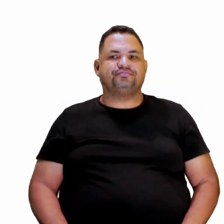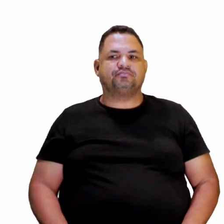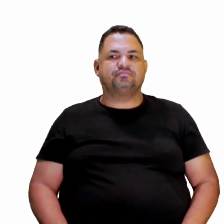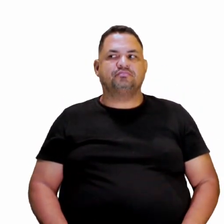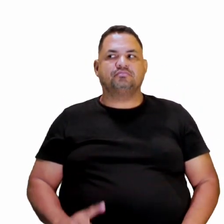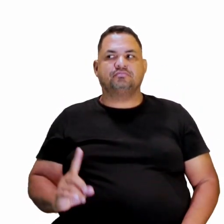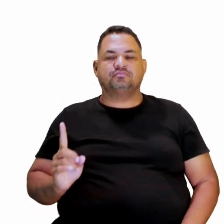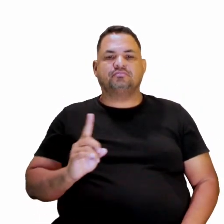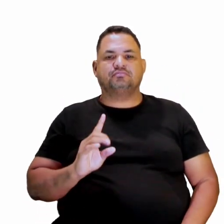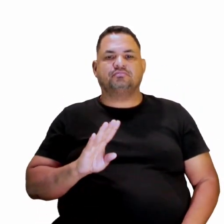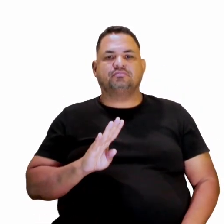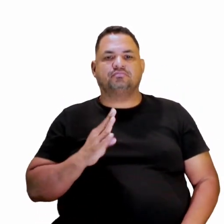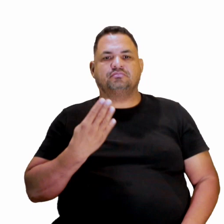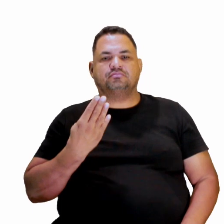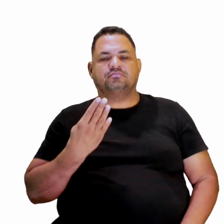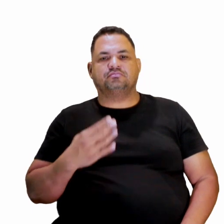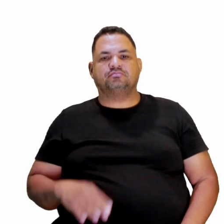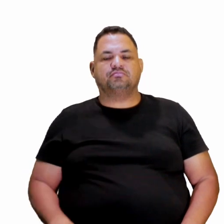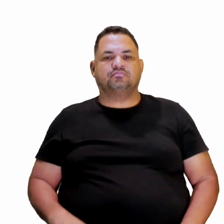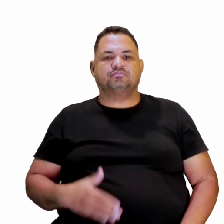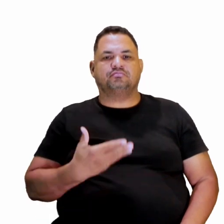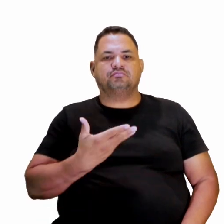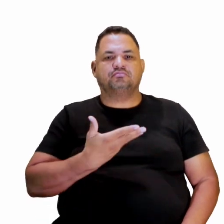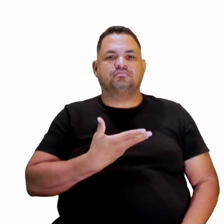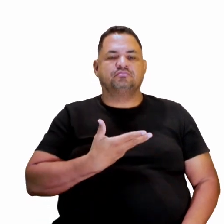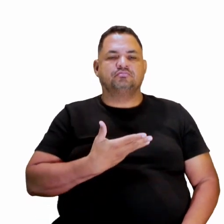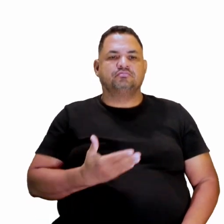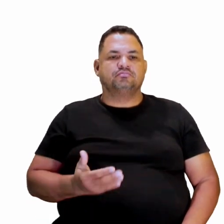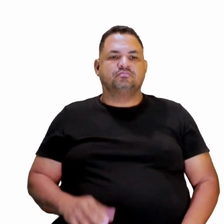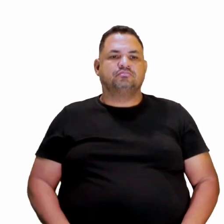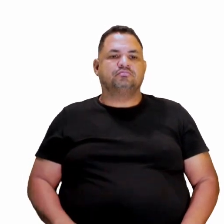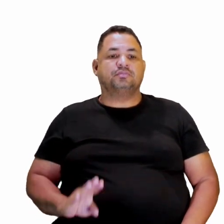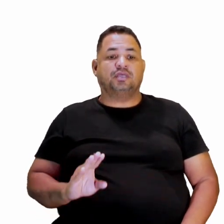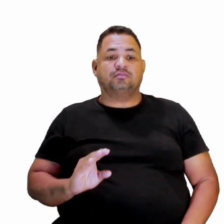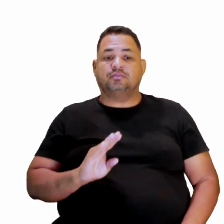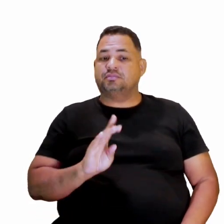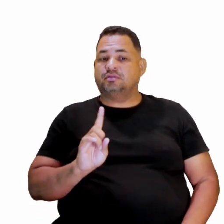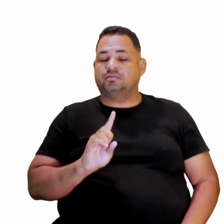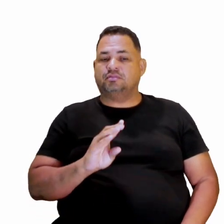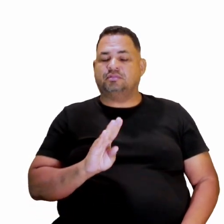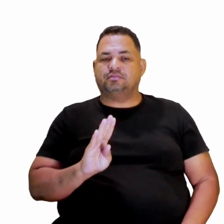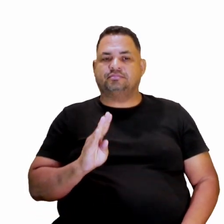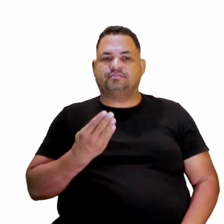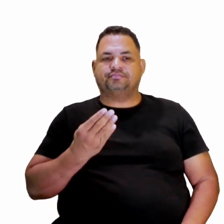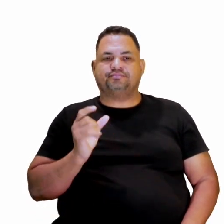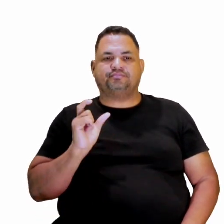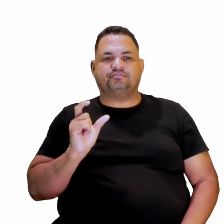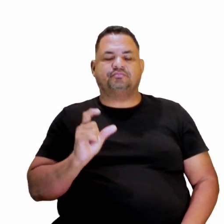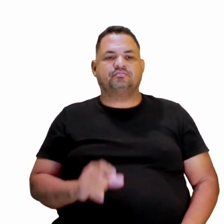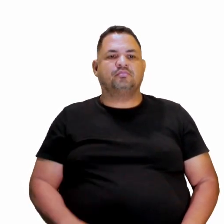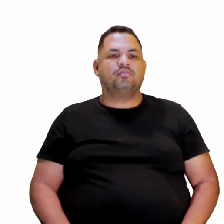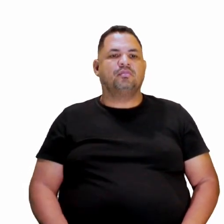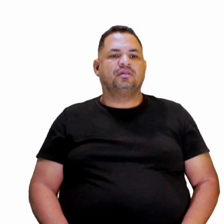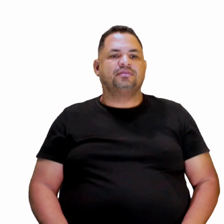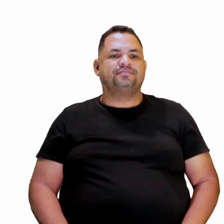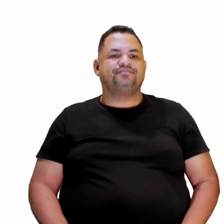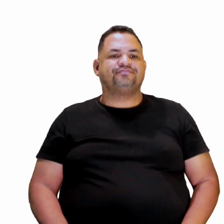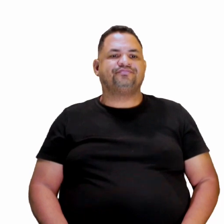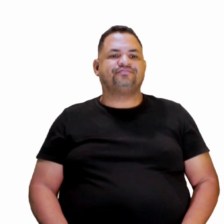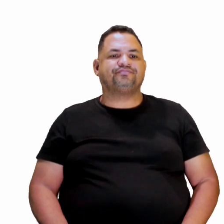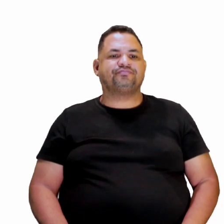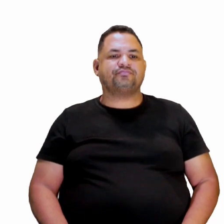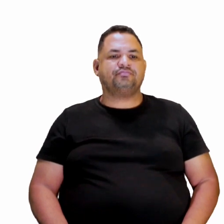é um false friend, não é um false friend, não é um false friend, o que? A gente viu lá, enrolled,